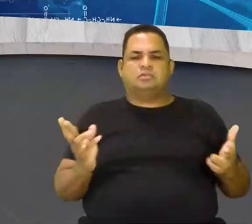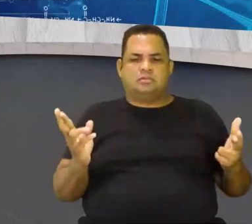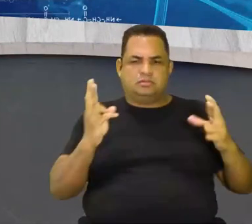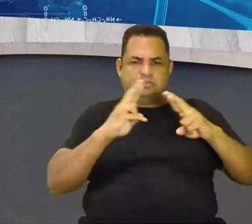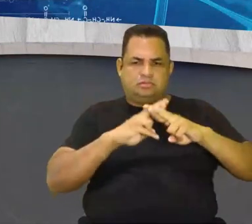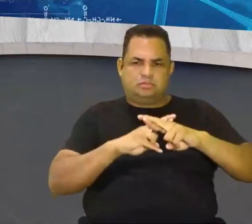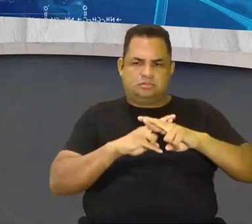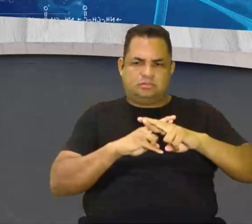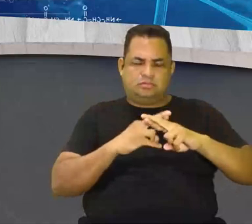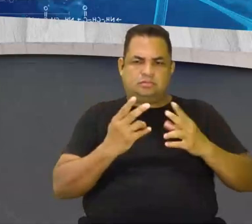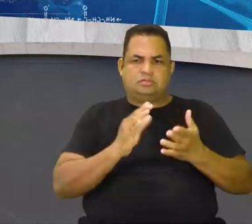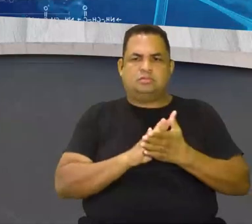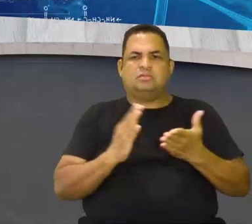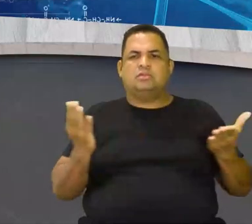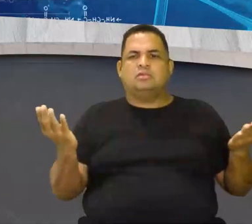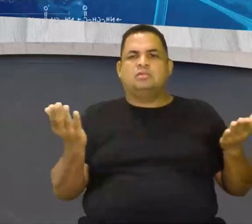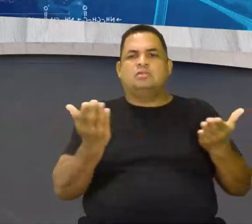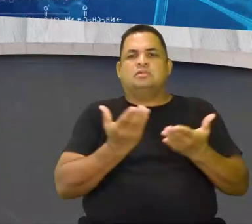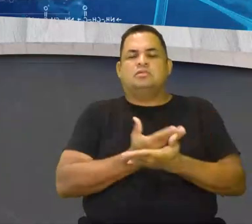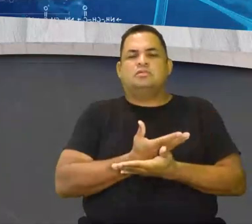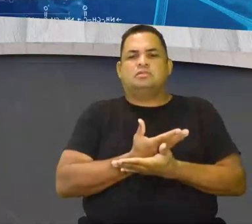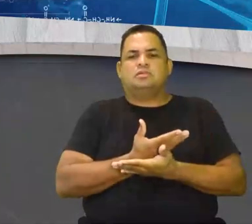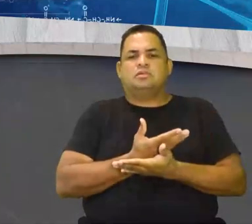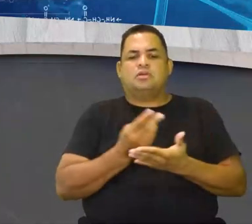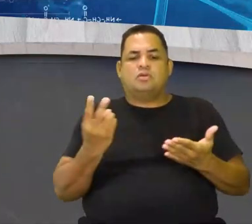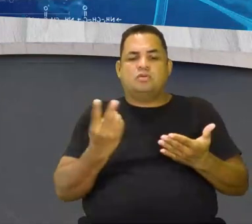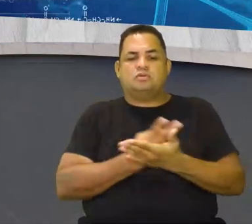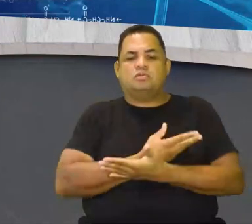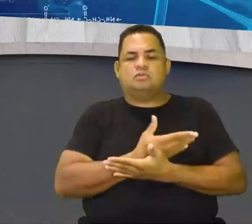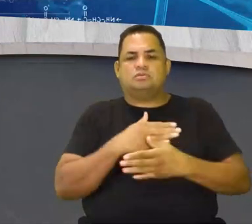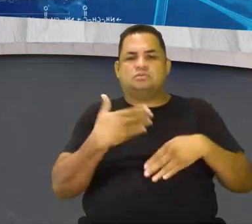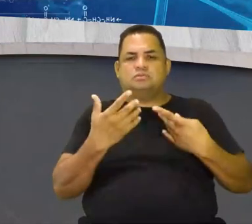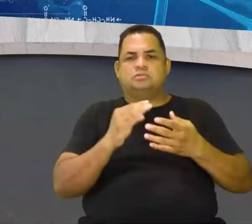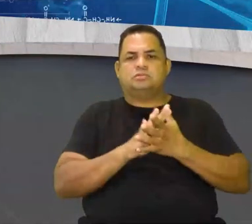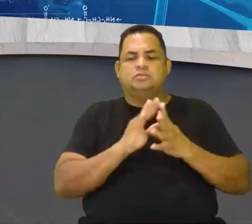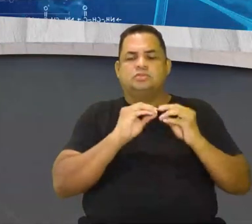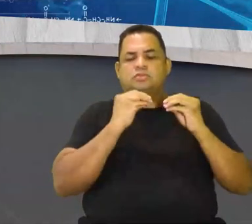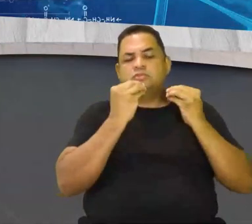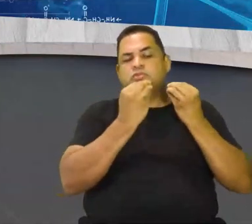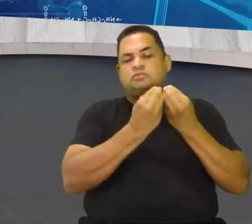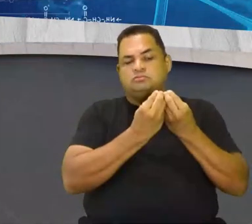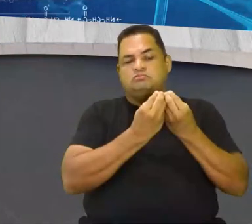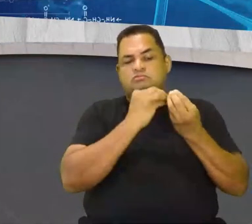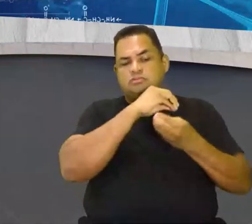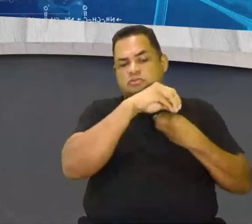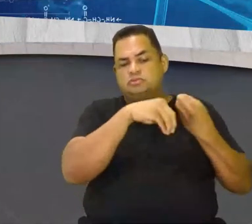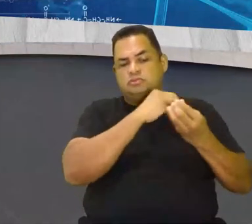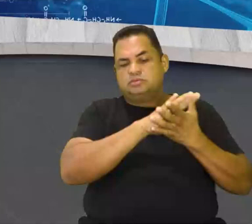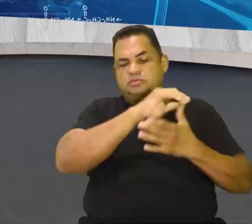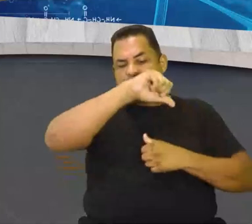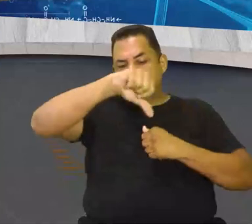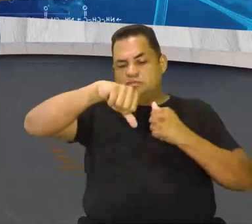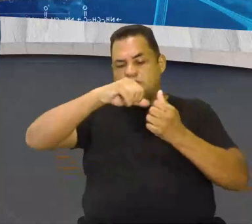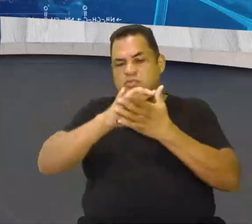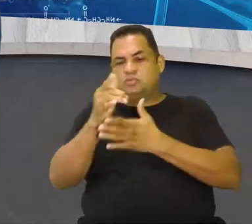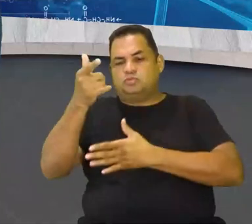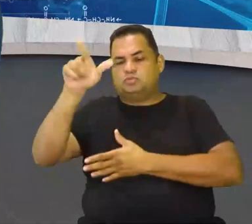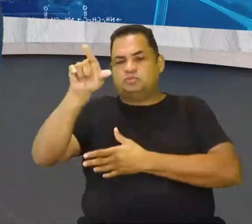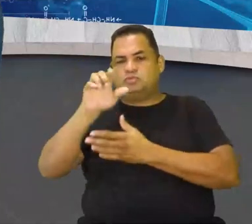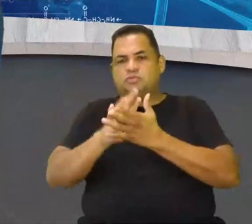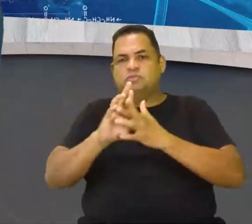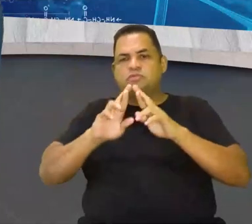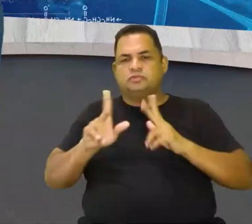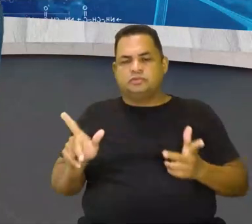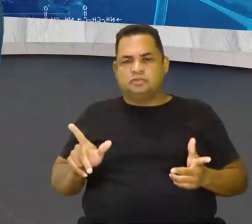químicas acontecem para que uma substância se transforme em outra substância completamente